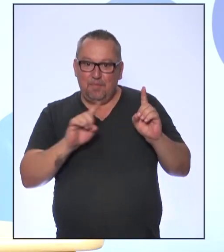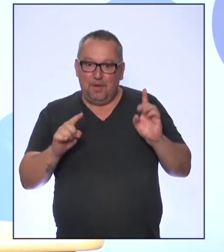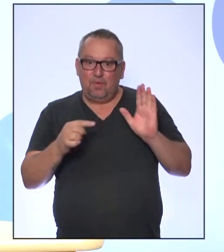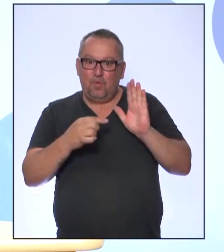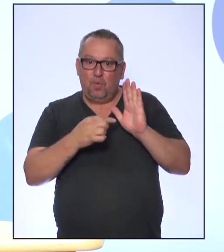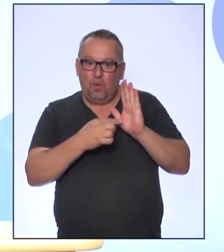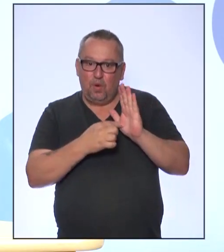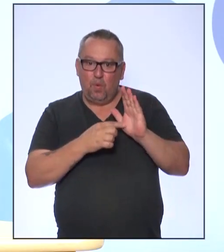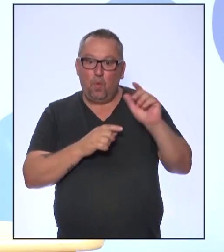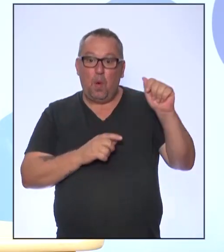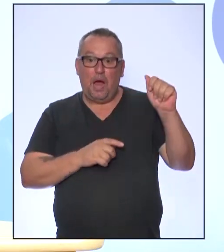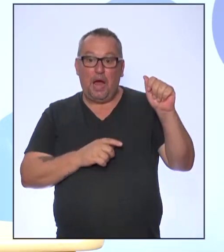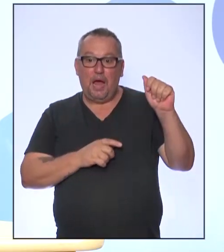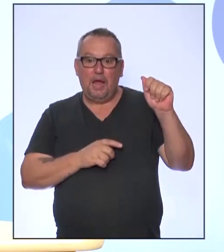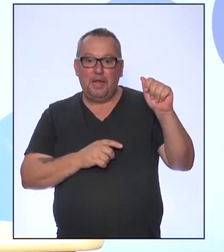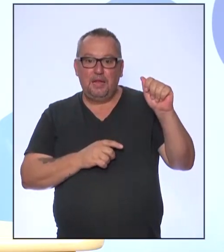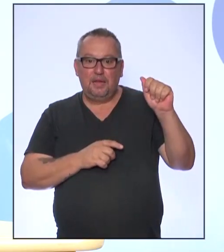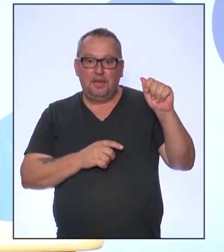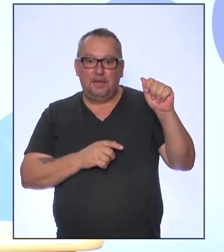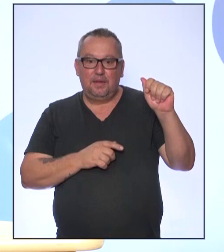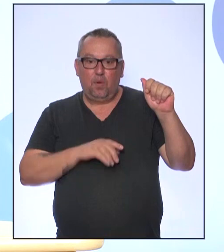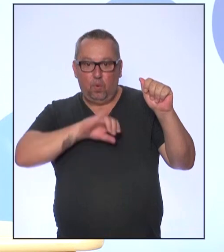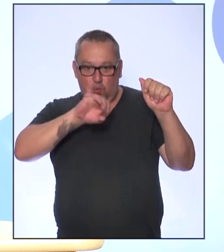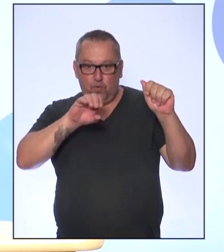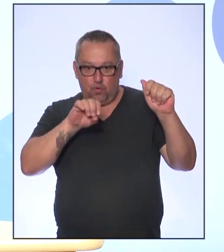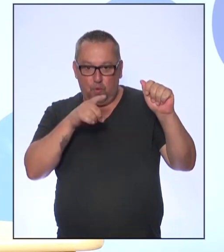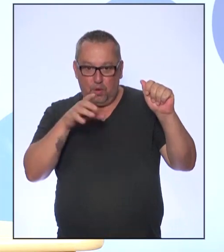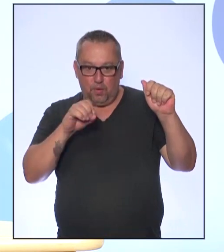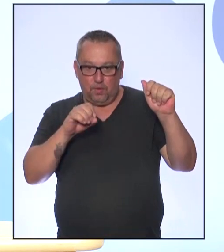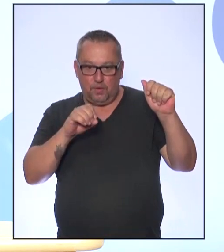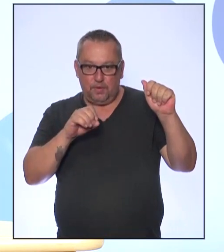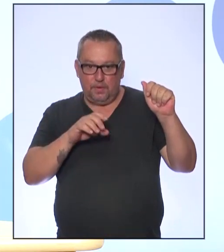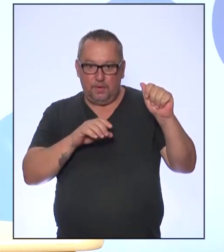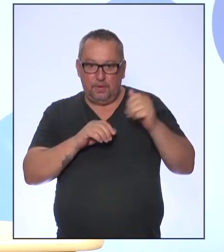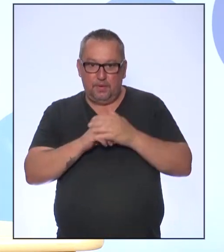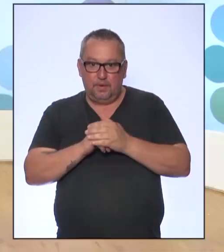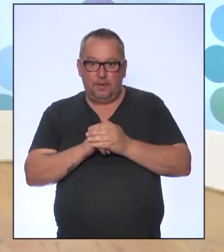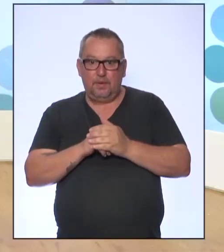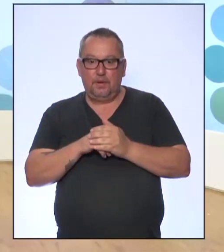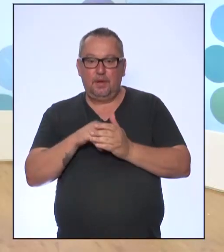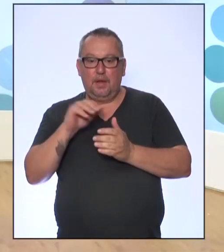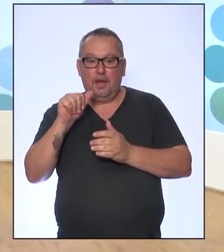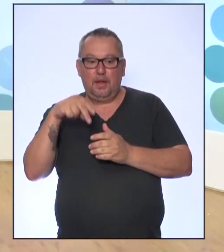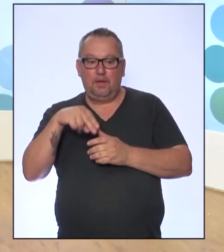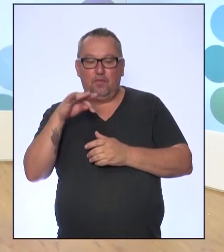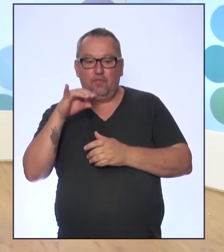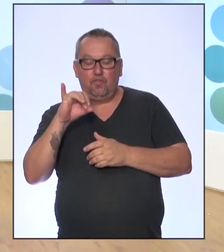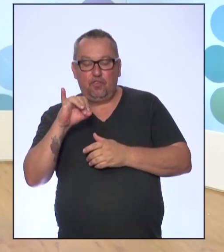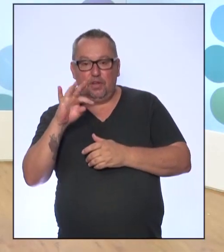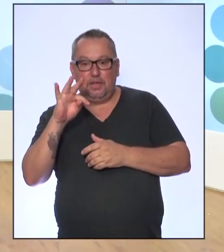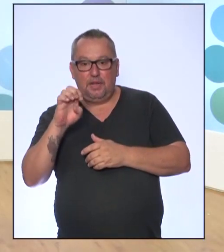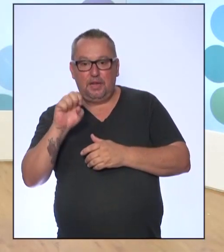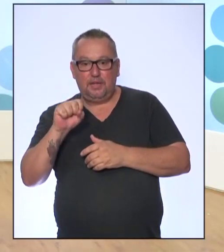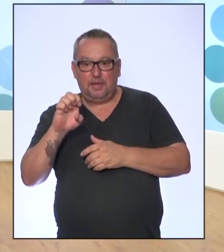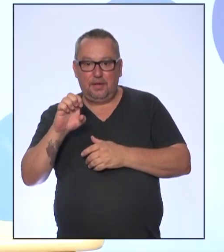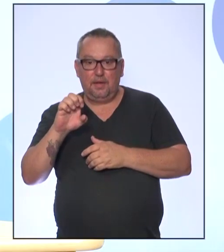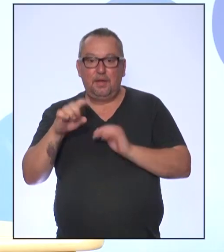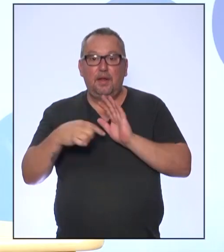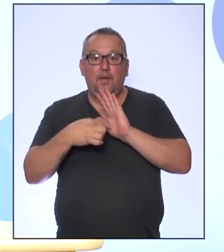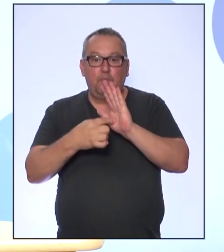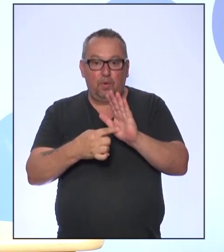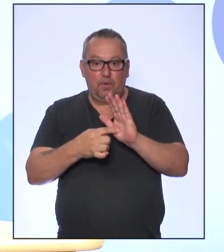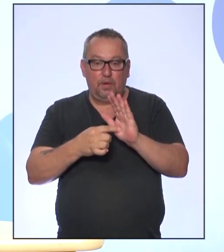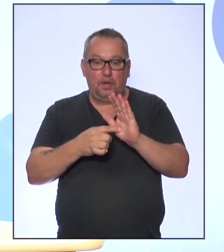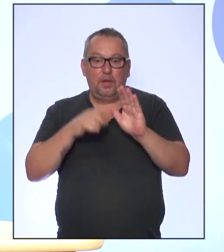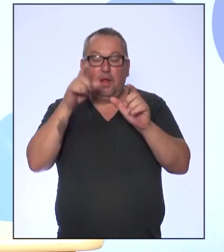João, ele marcou A. A, na verdade. A, qual era a Antítese. pergunta? Antítese. Então, a gente tem que pontuar. Em relação